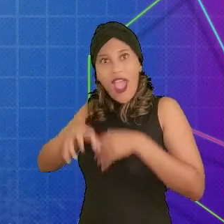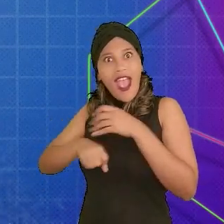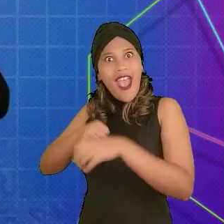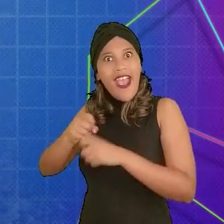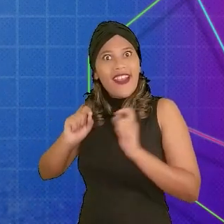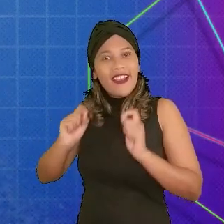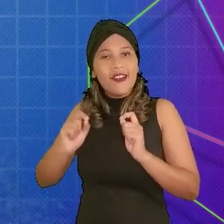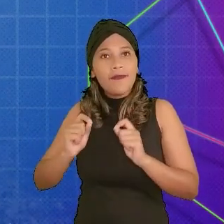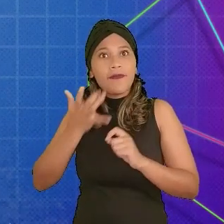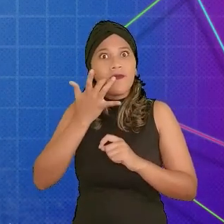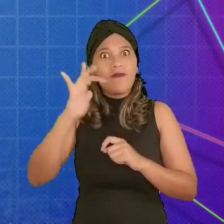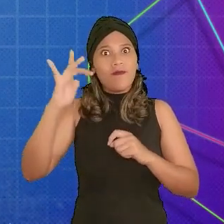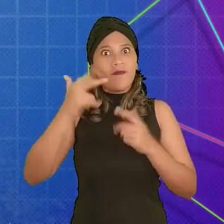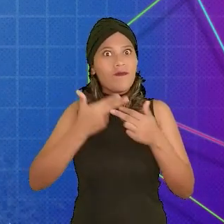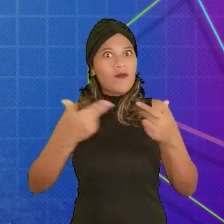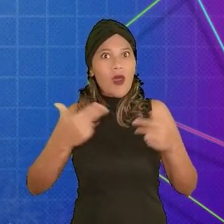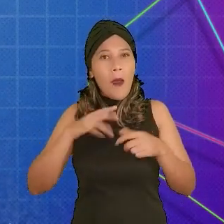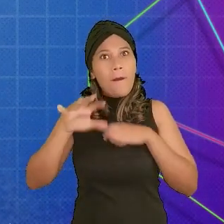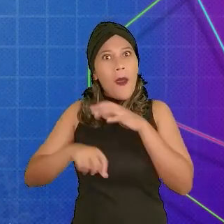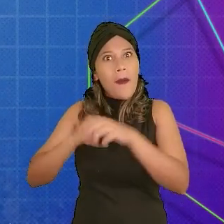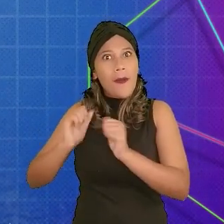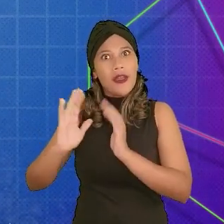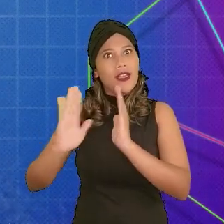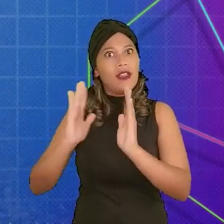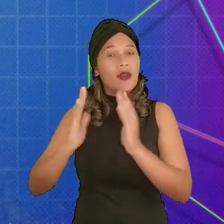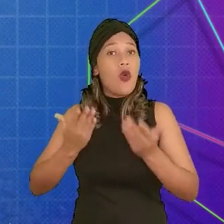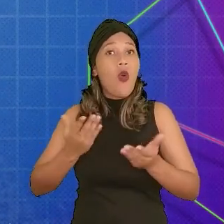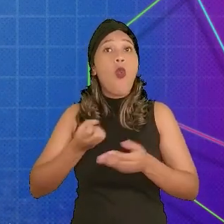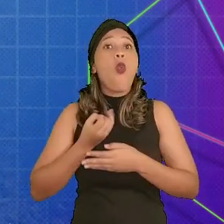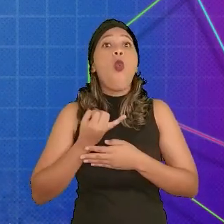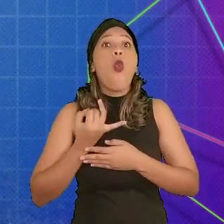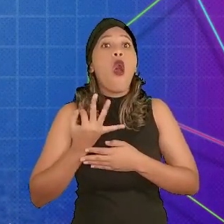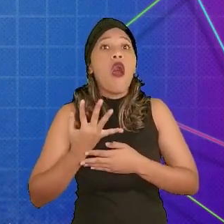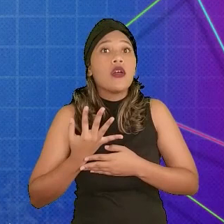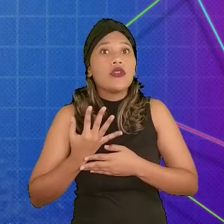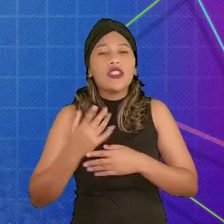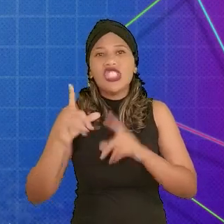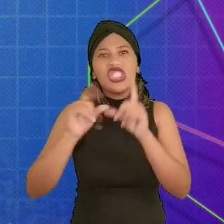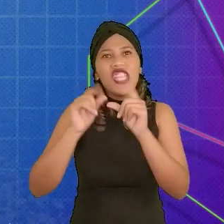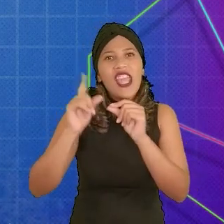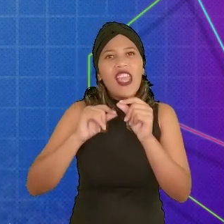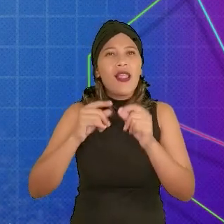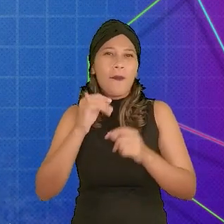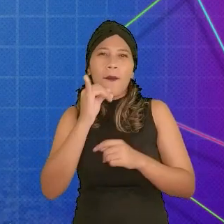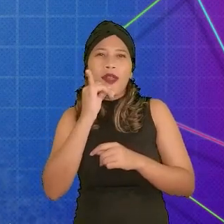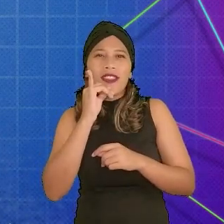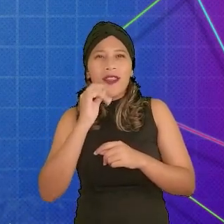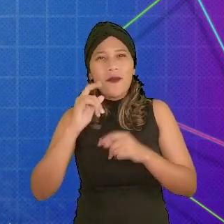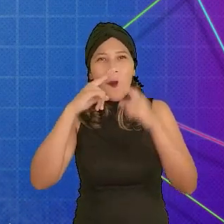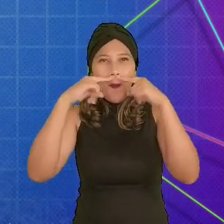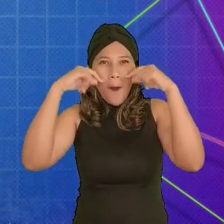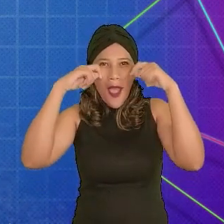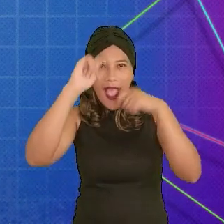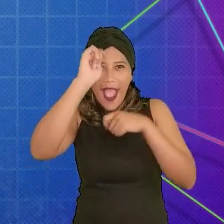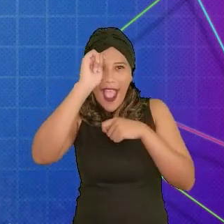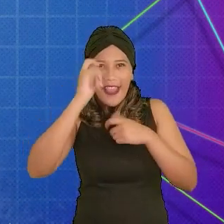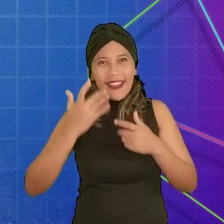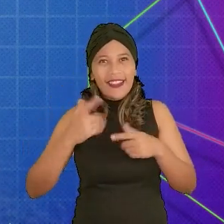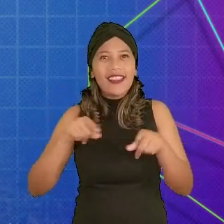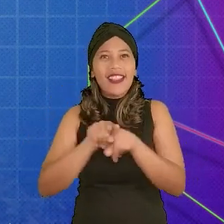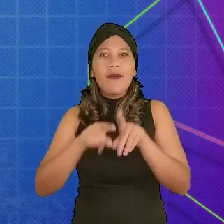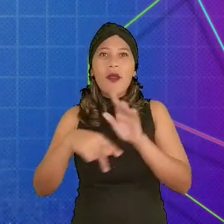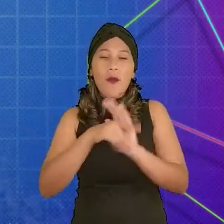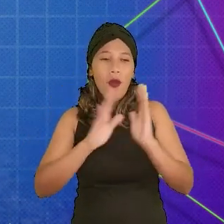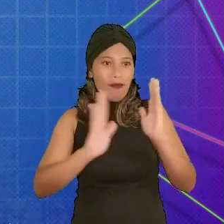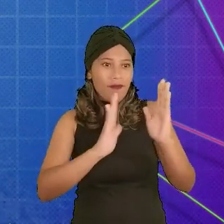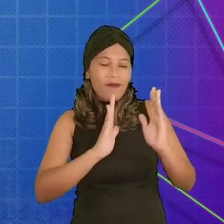encontrar. Quantos tesouros são possíveis de pegar nessa fase? Quantos cogumelos e estrelas o Mario vai pegar? Material bônus